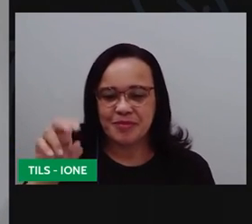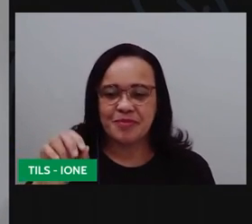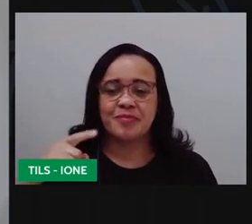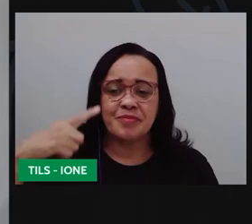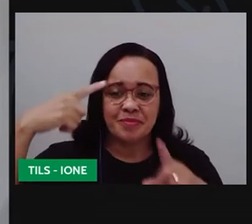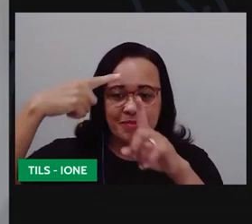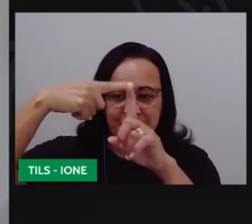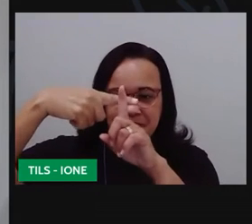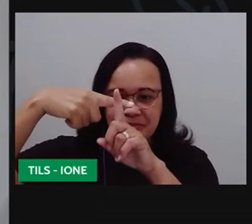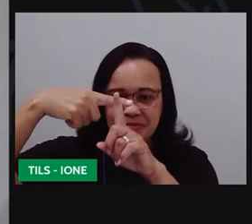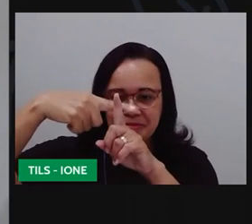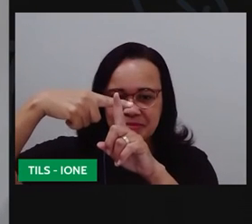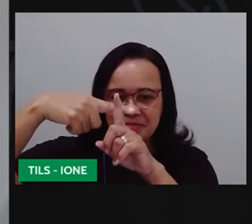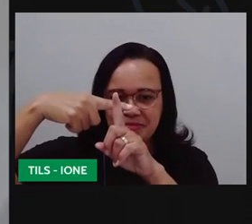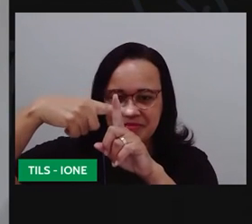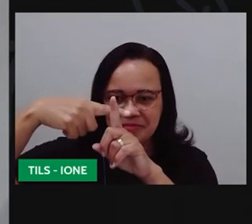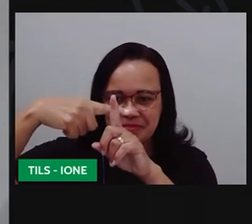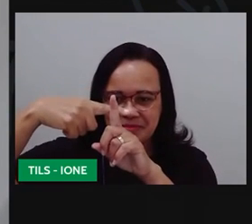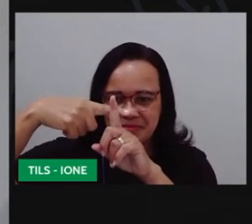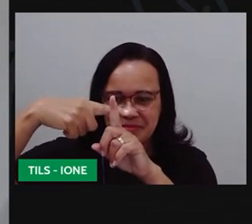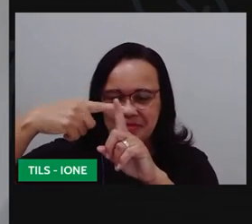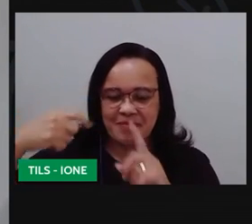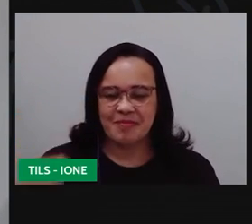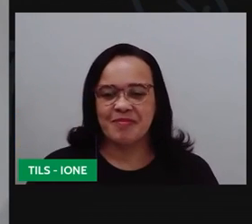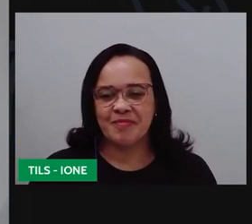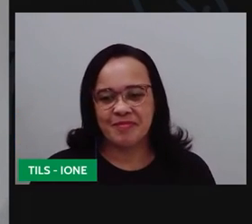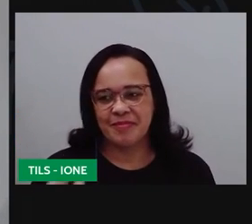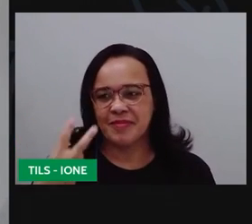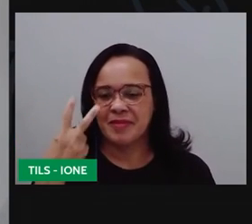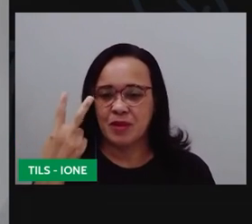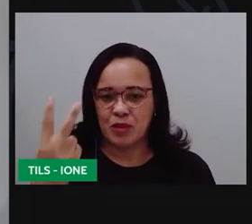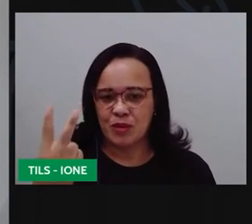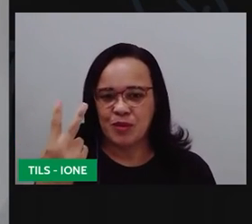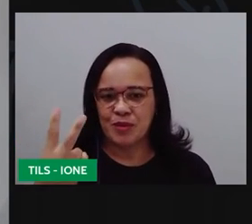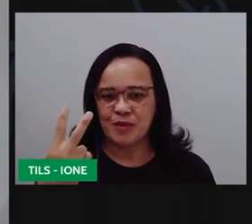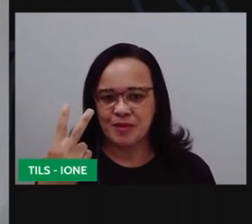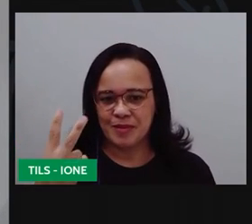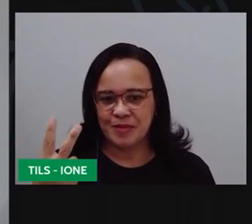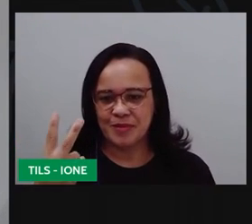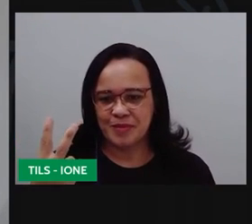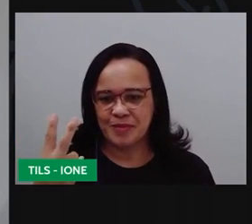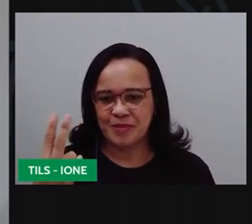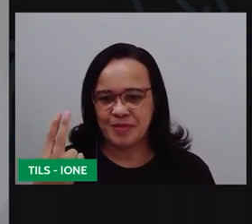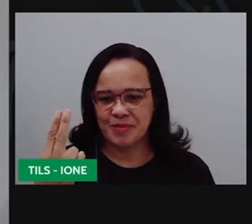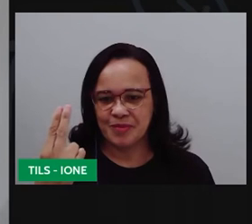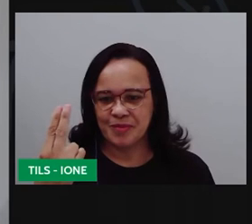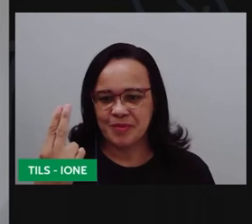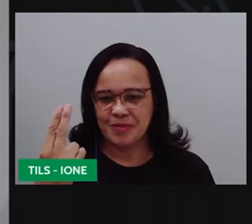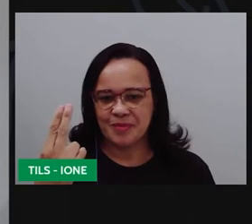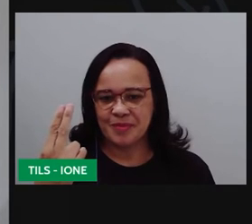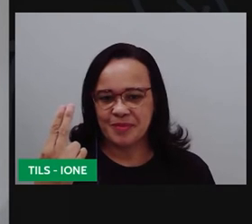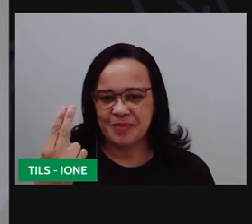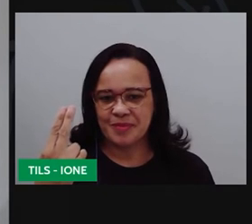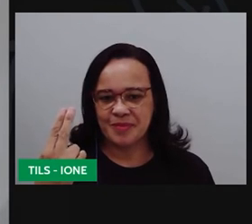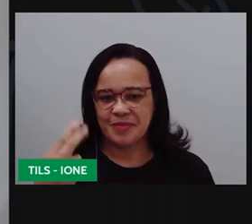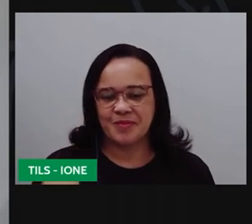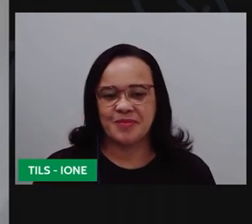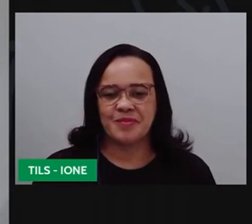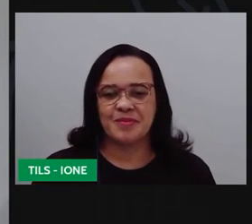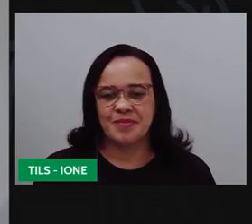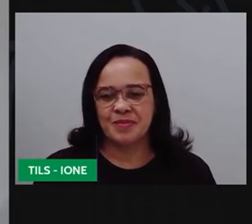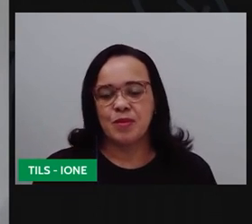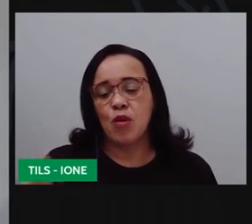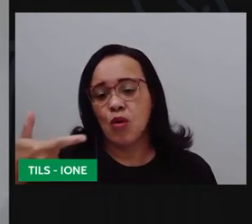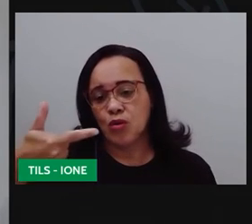mais Olha só duas o que ó 2 as